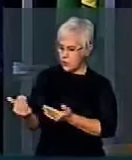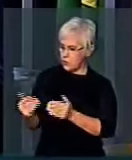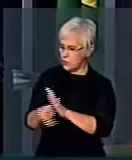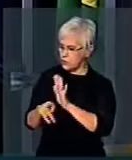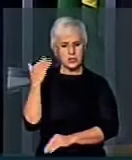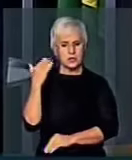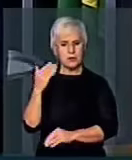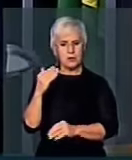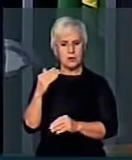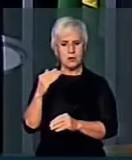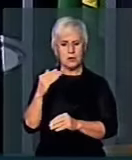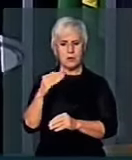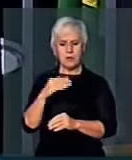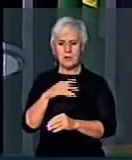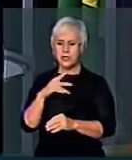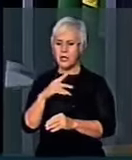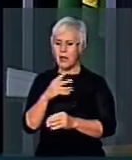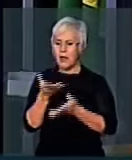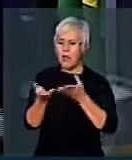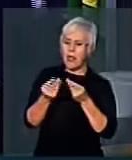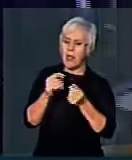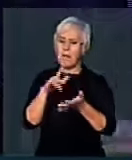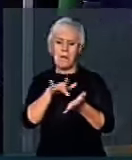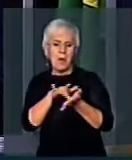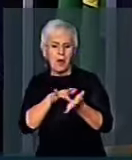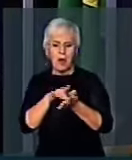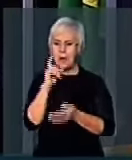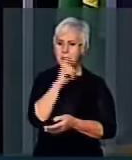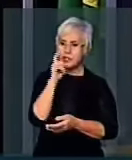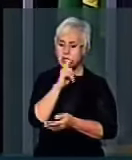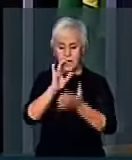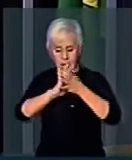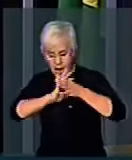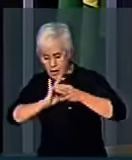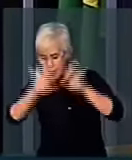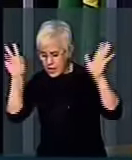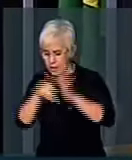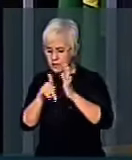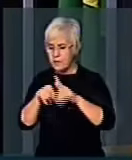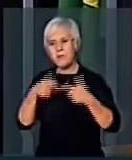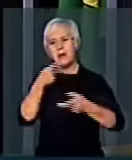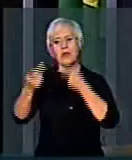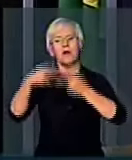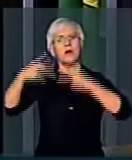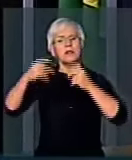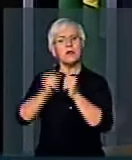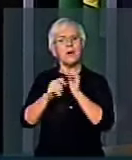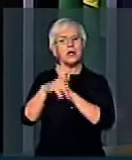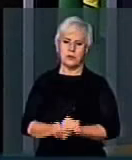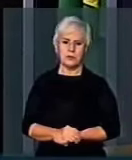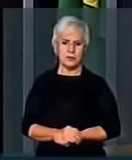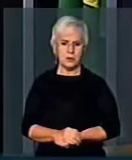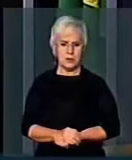se libertaram do proselitismo, da mentira e da ideologia de esquerda que infelizmente vem tomando conta do nosso